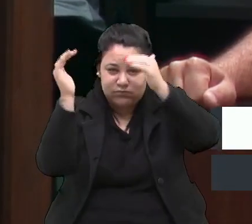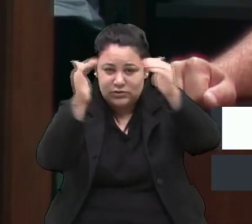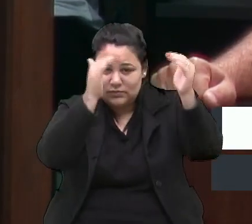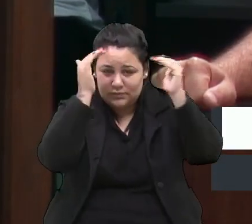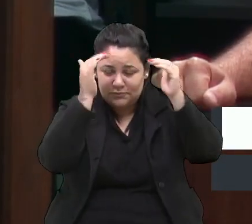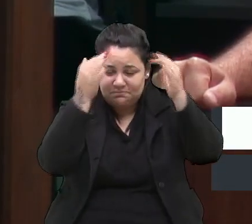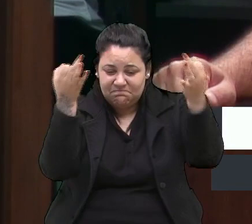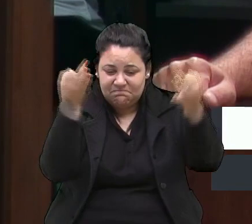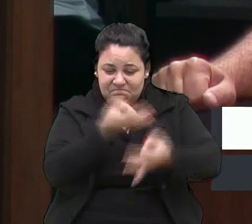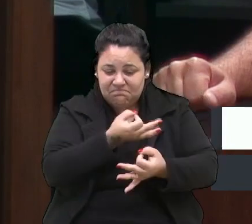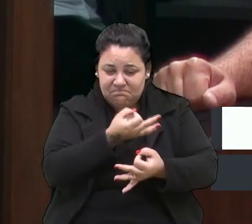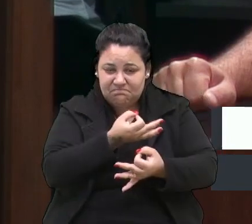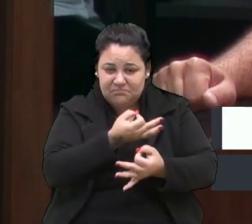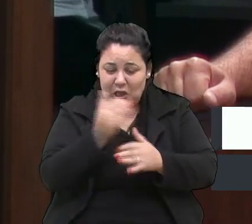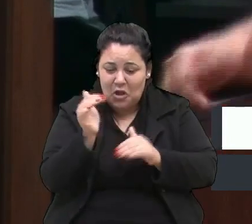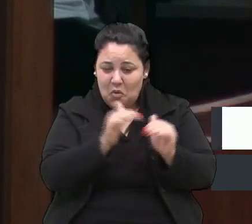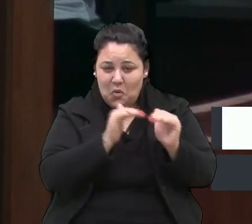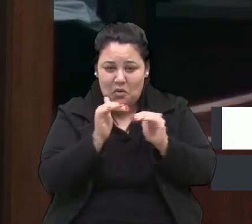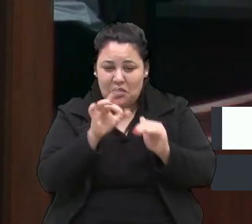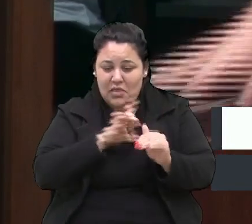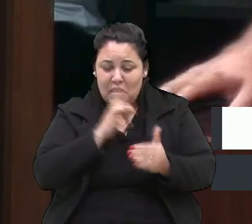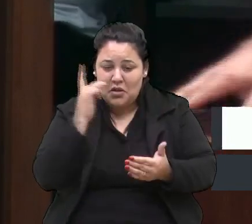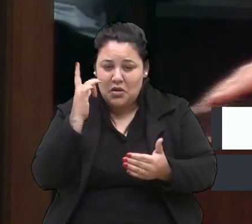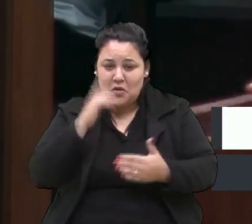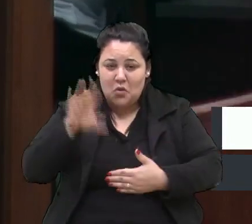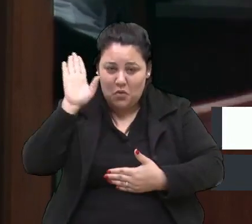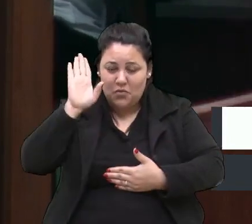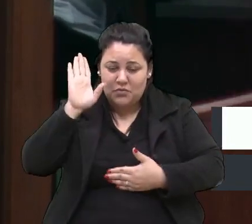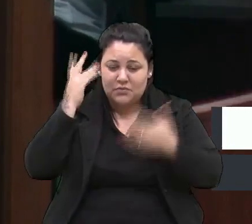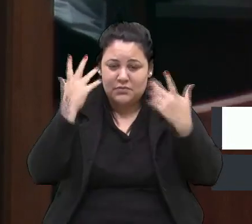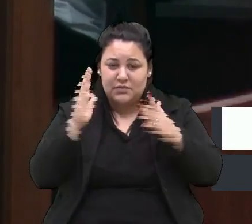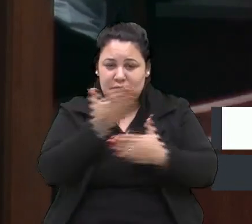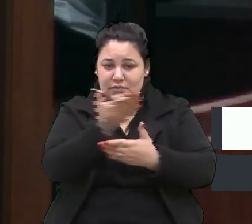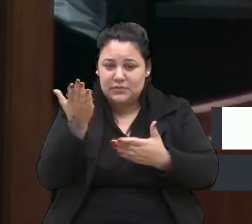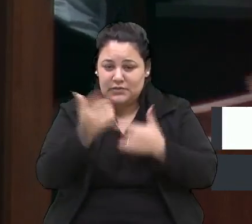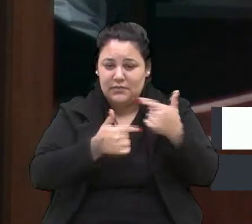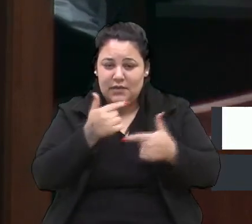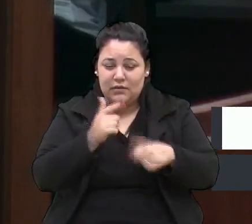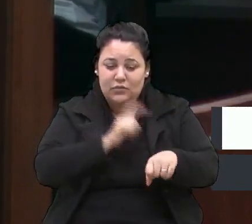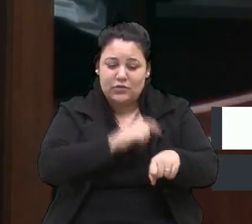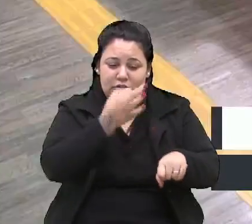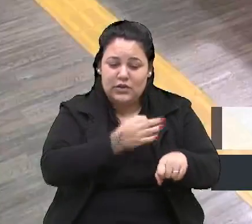respeito e com o devido compromisso. Parabéns pelo trabalho de vocês. No momento oportuno, votarei favorável.